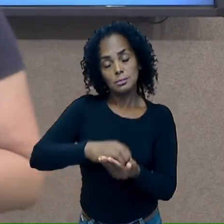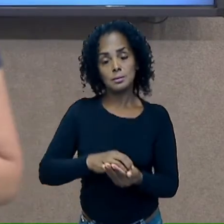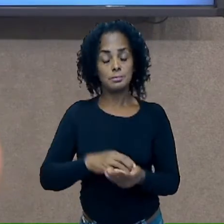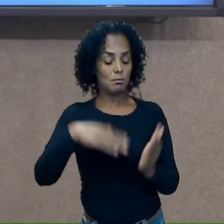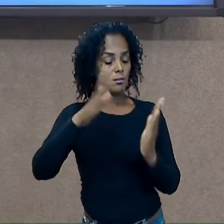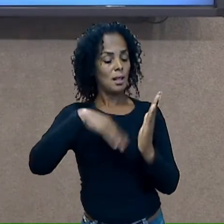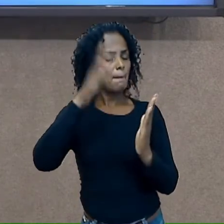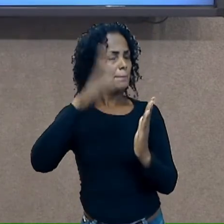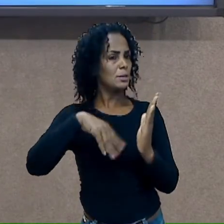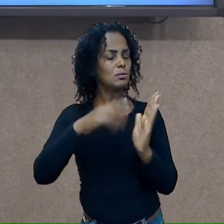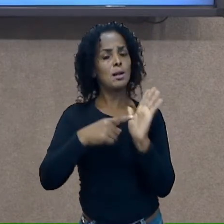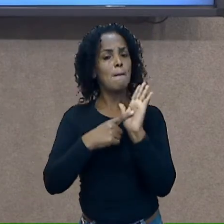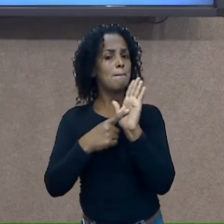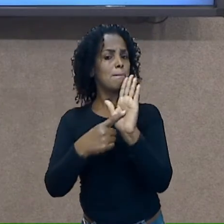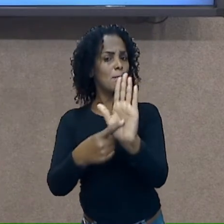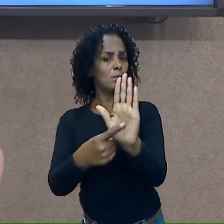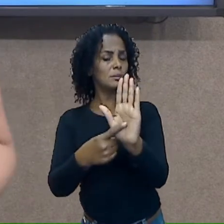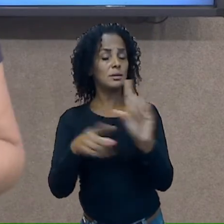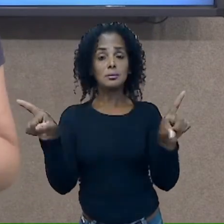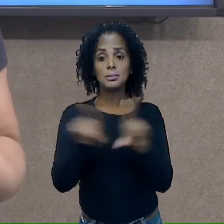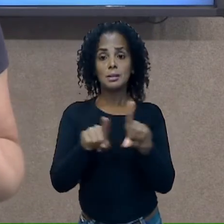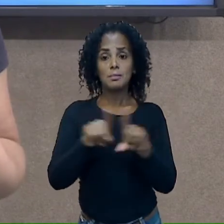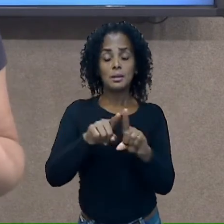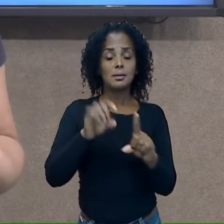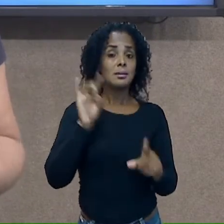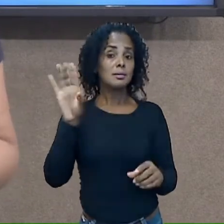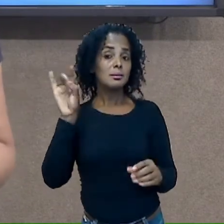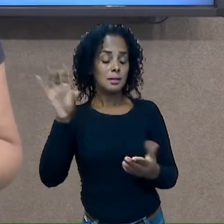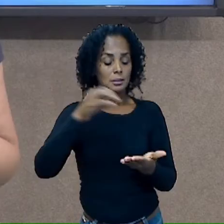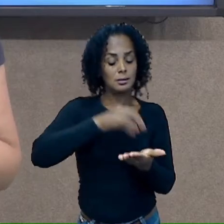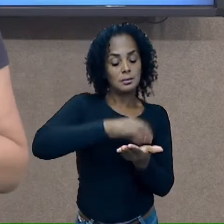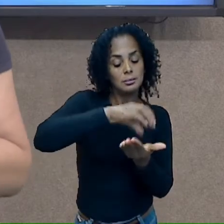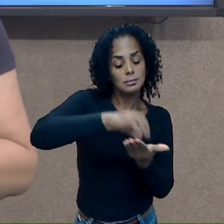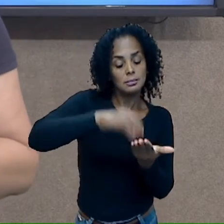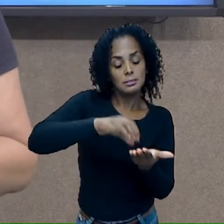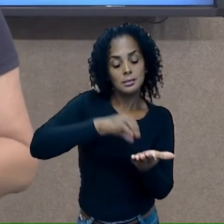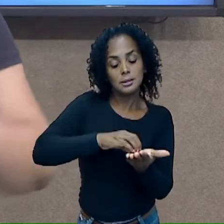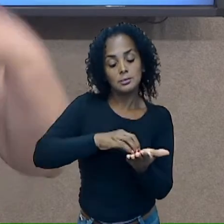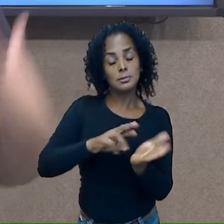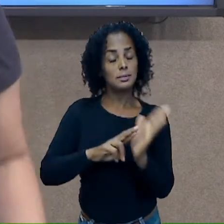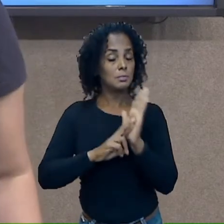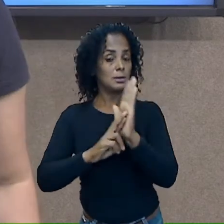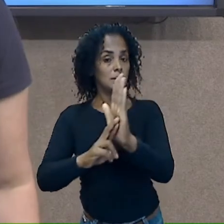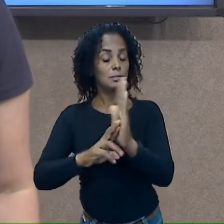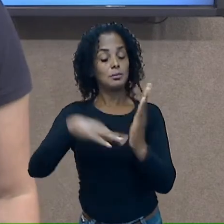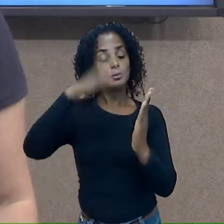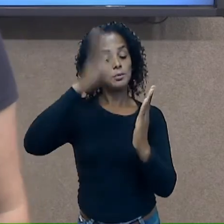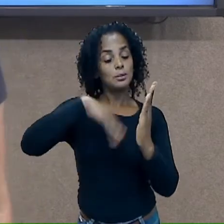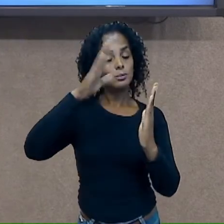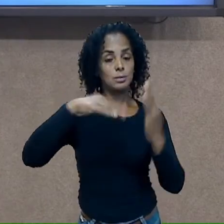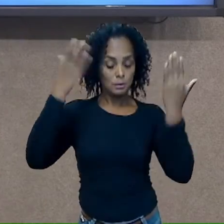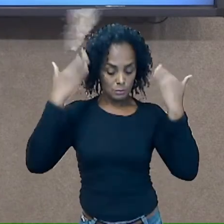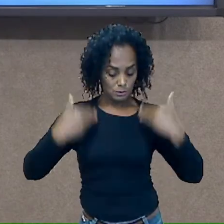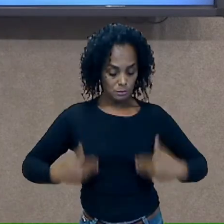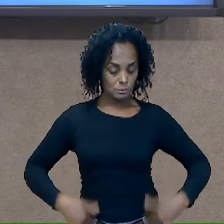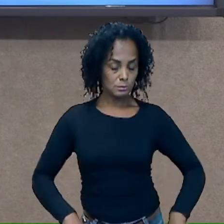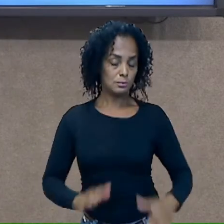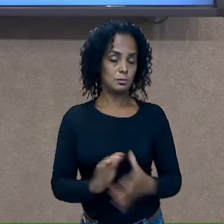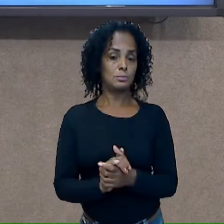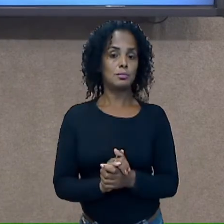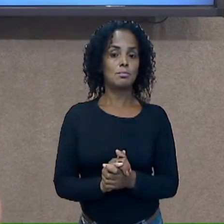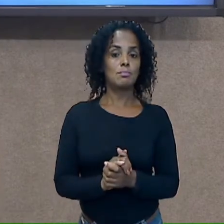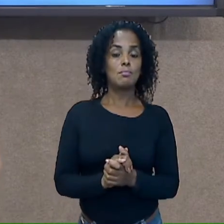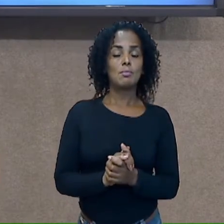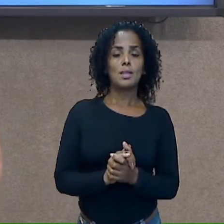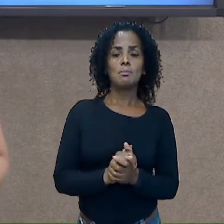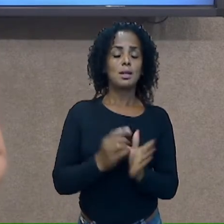representa também a tribo. Cada tribo ali é representada pela pintura corporal do índio. É uma forma